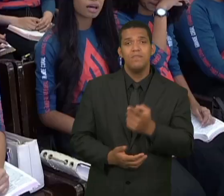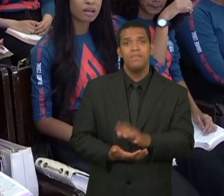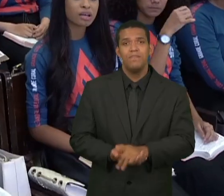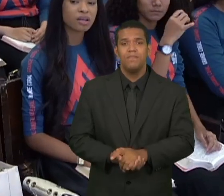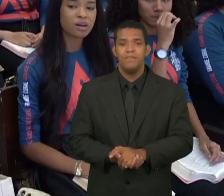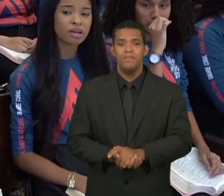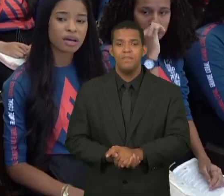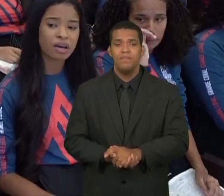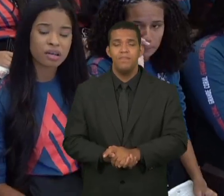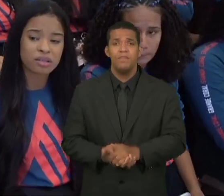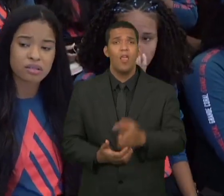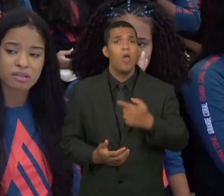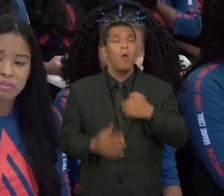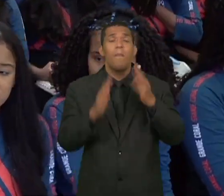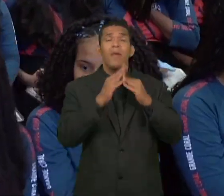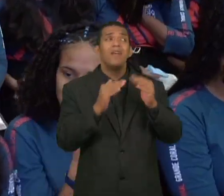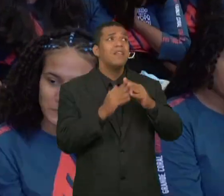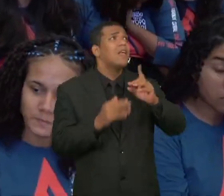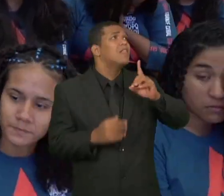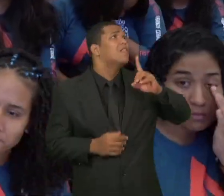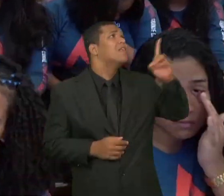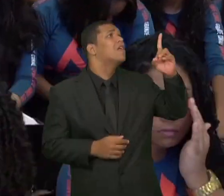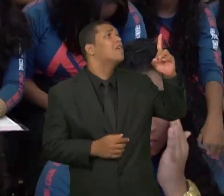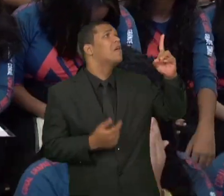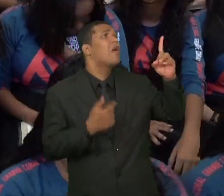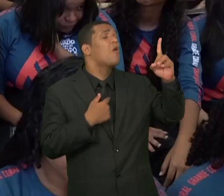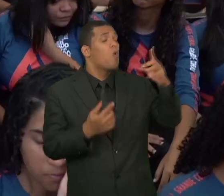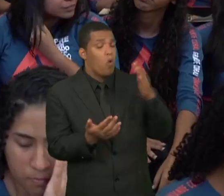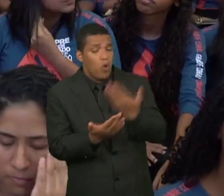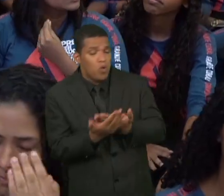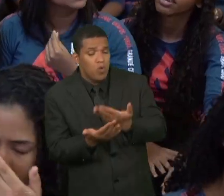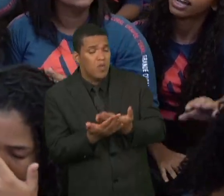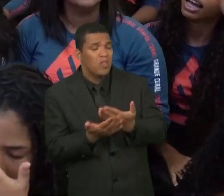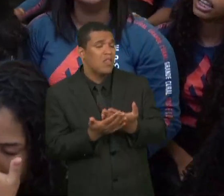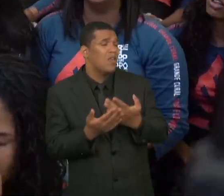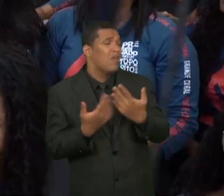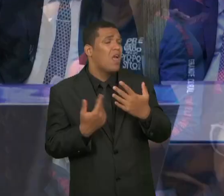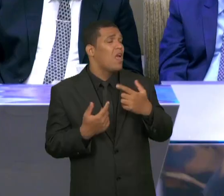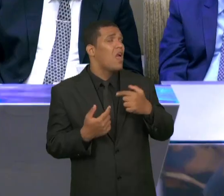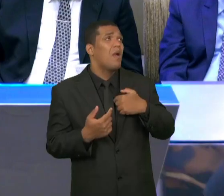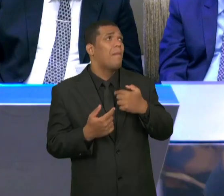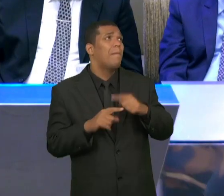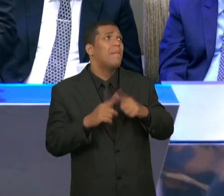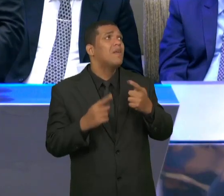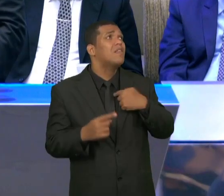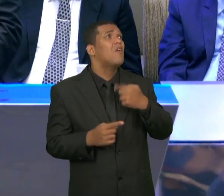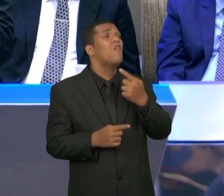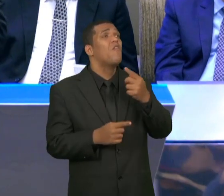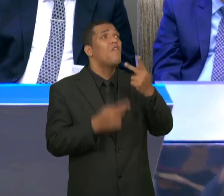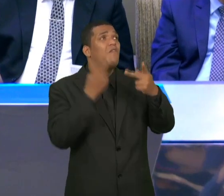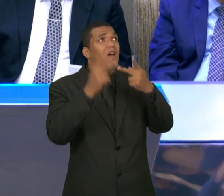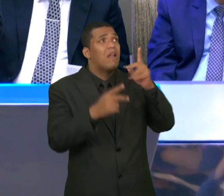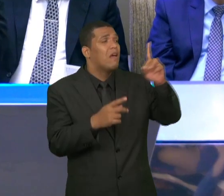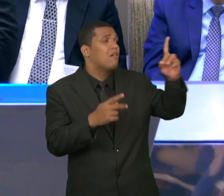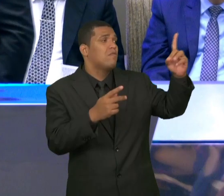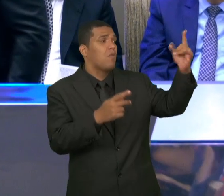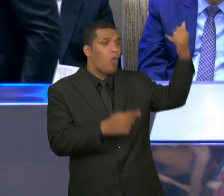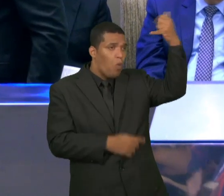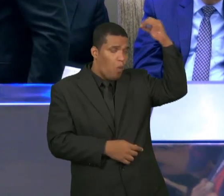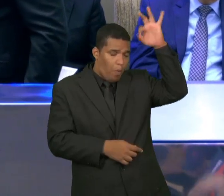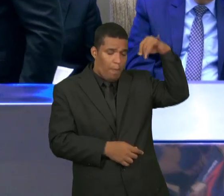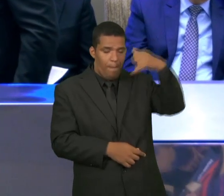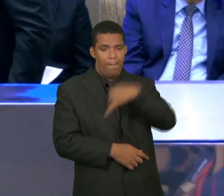Foi o que mais eu pedi a Deus. Deus, eu não quero falar o que levei. Quero falar o que tu queres. Levanta a tua mão para receber esta palavra.